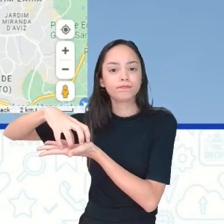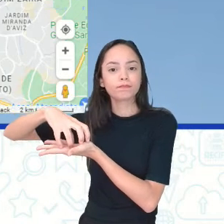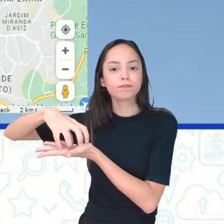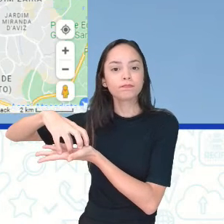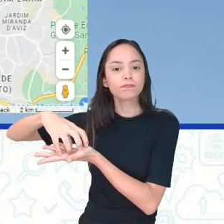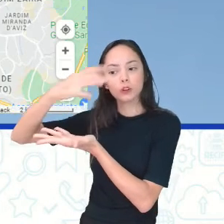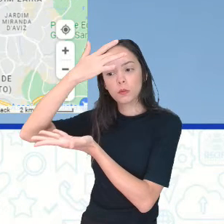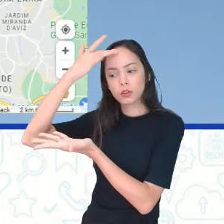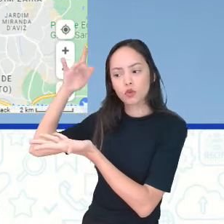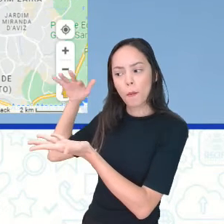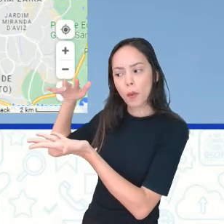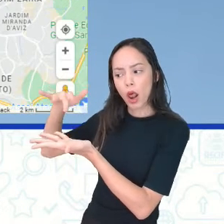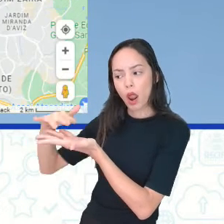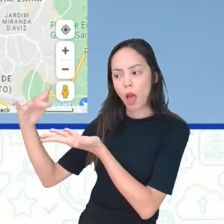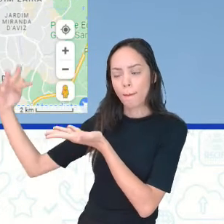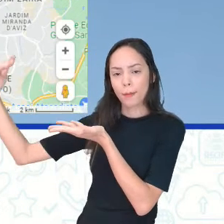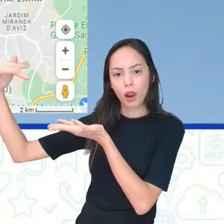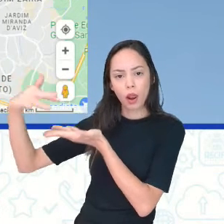concentra